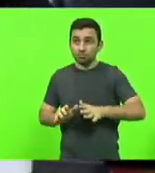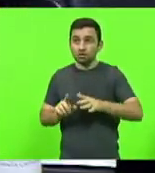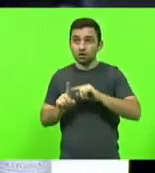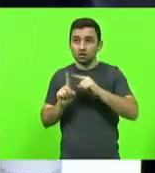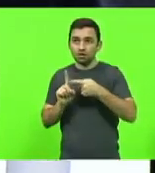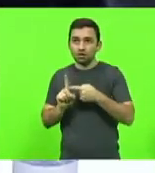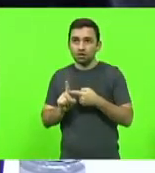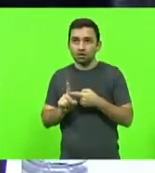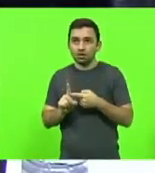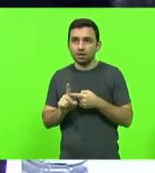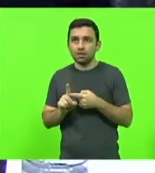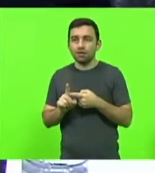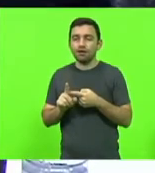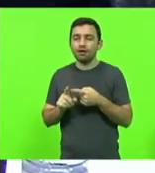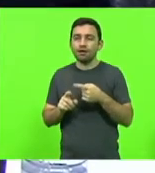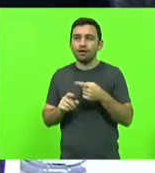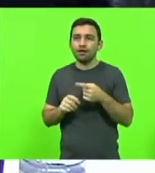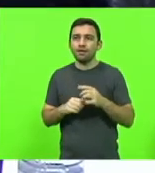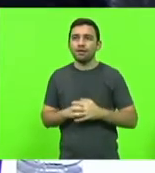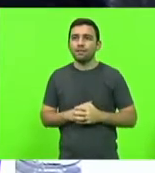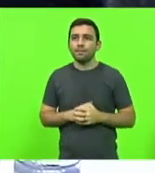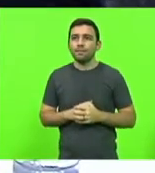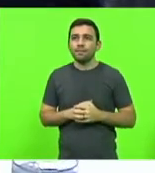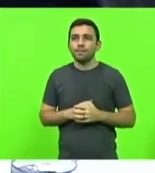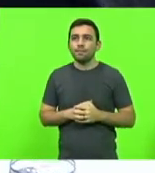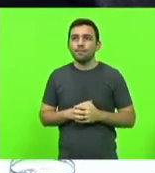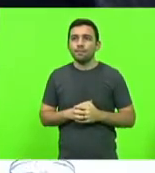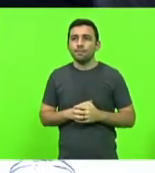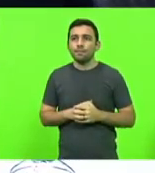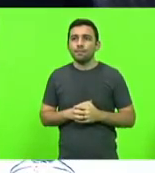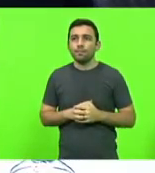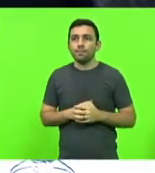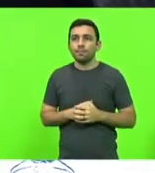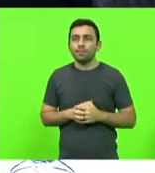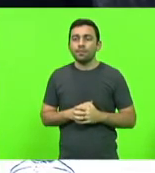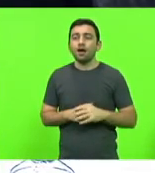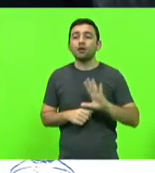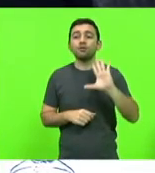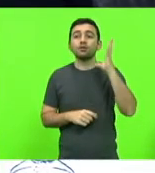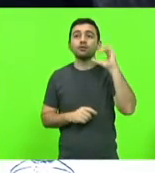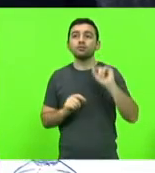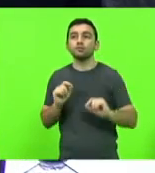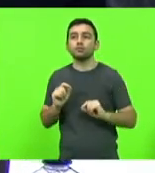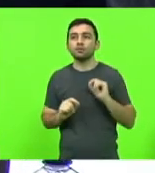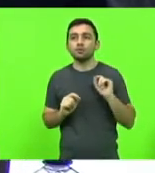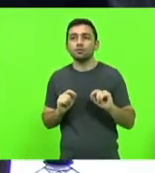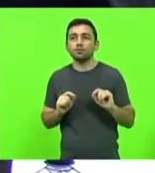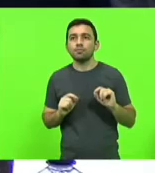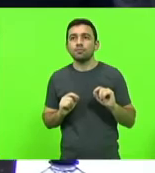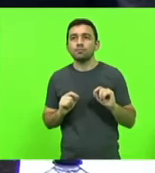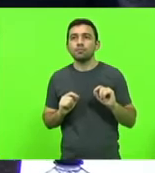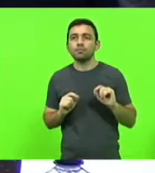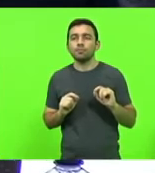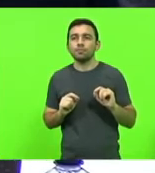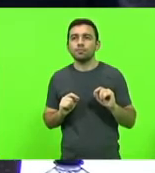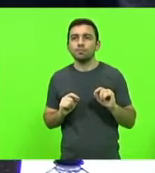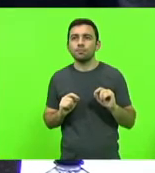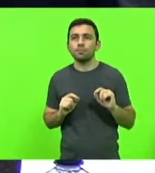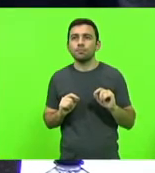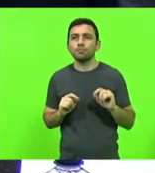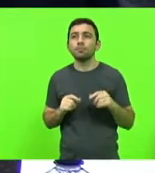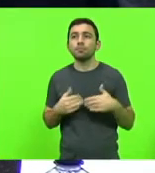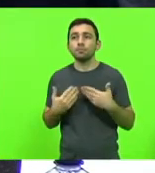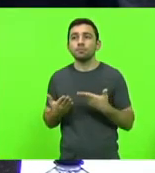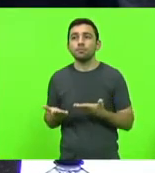não, é a vaquinha, né? Filhote é o cachorro. Da vaquinha. O que acontece? As pessoas estão... O bezerro,